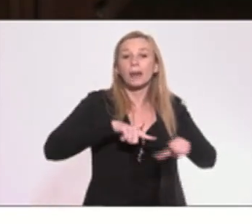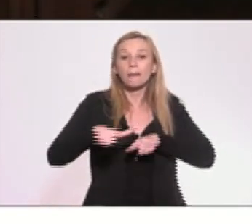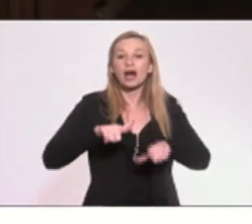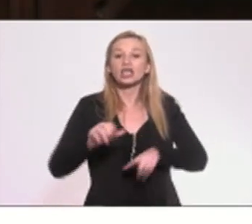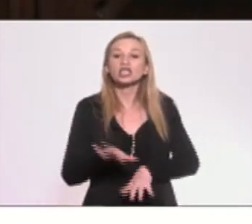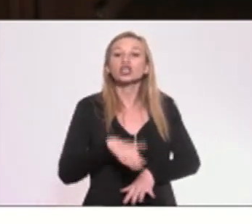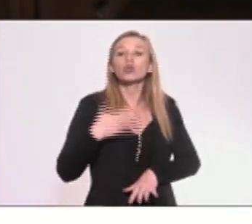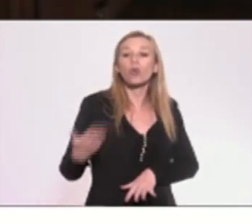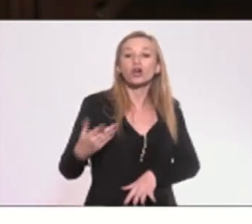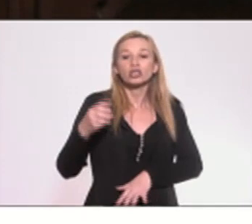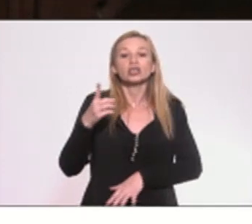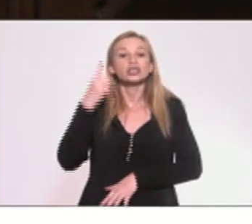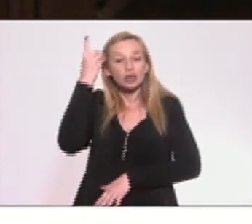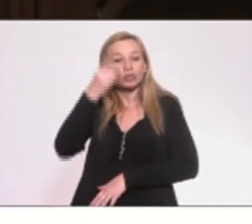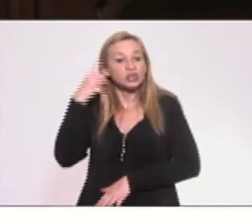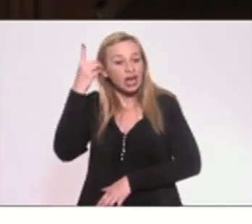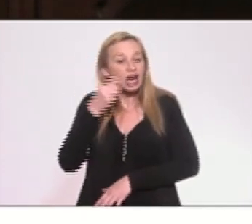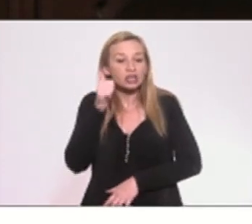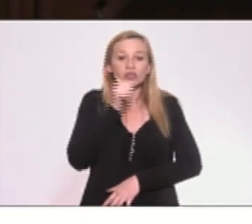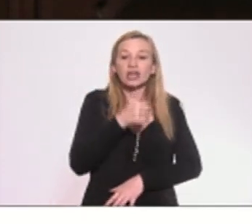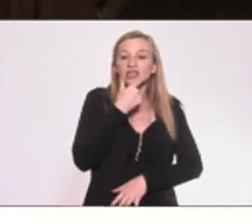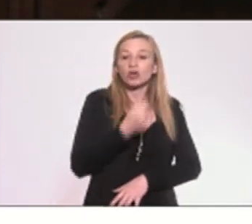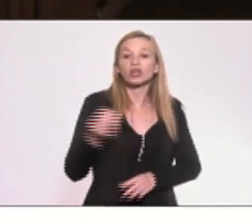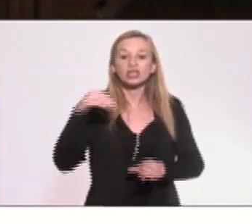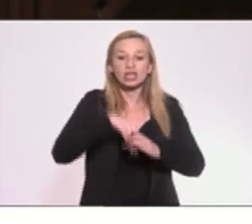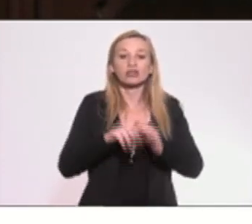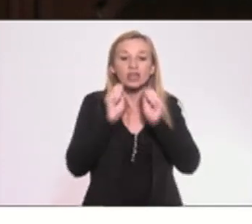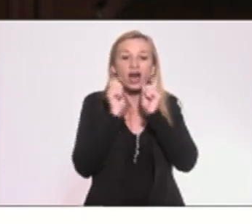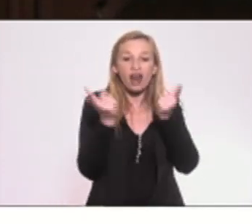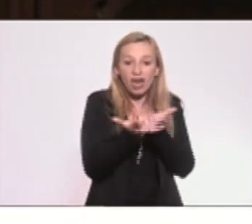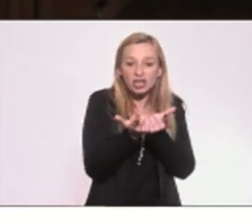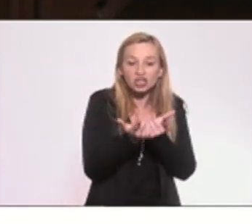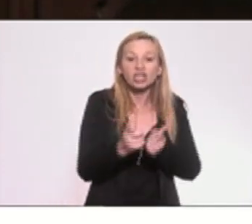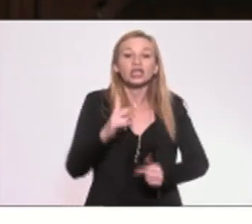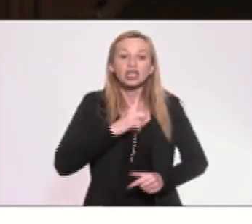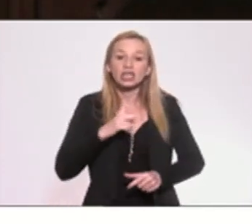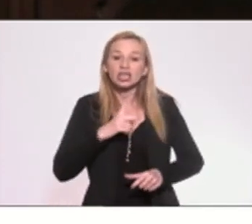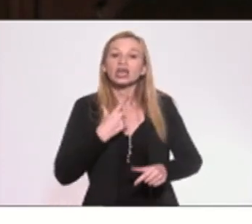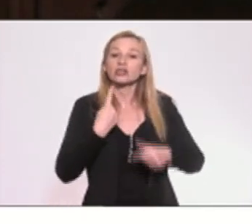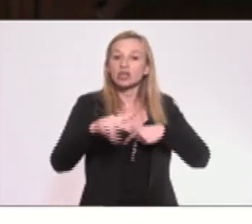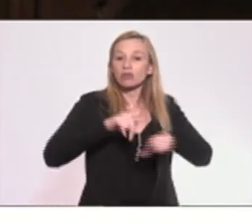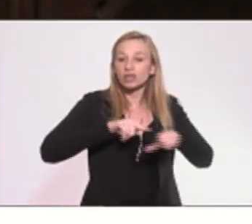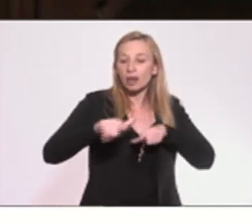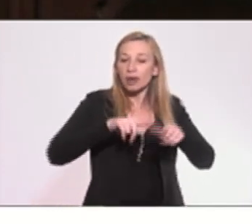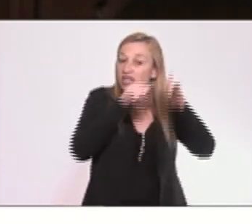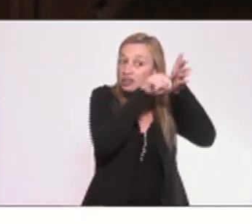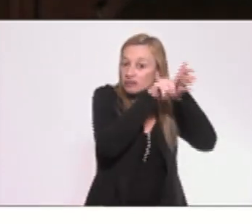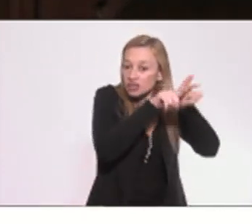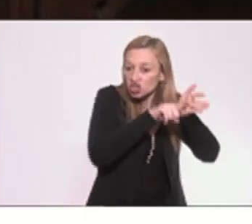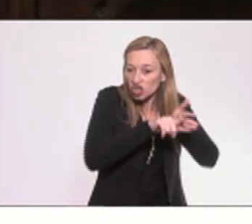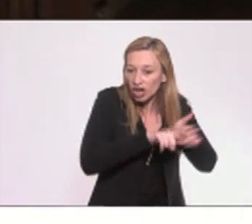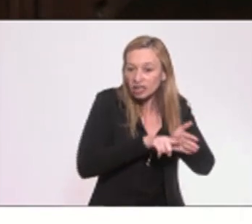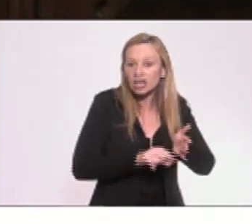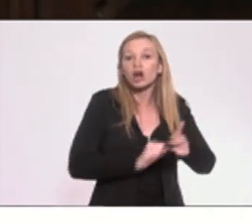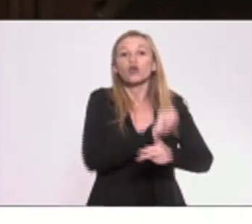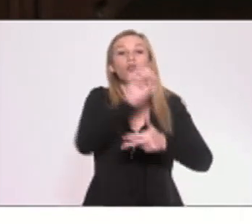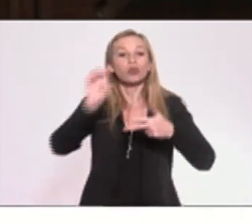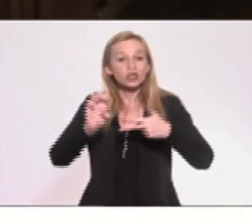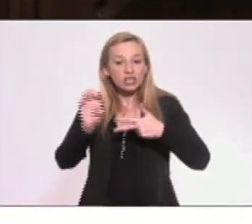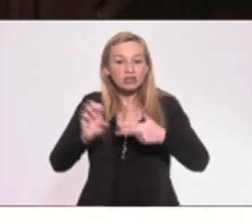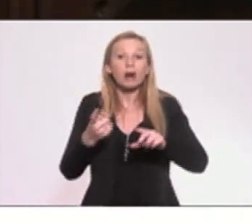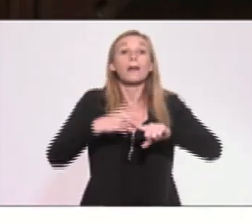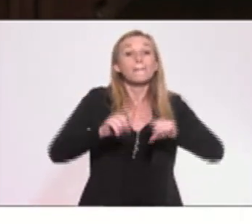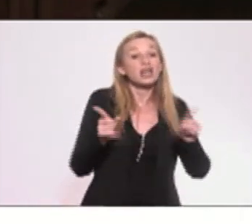enquanto deputadas e deputados dentro da Alerj, que tem a função de fiscalizar o Poder Executivo,